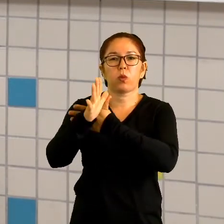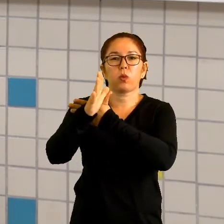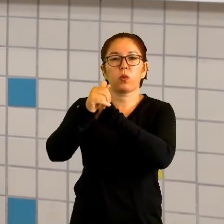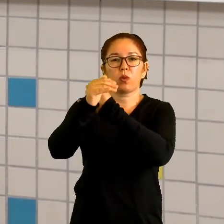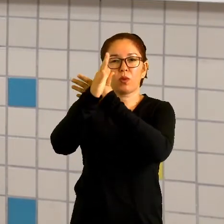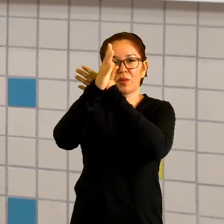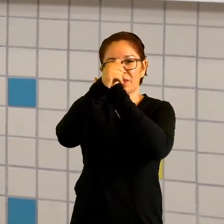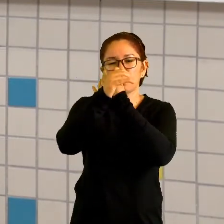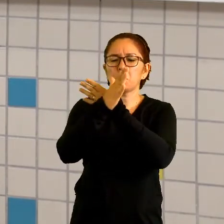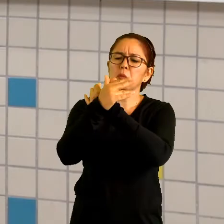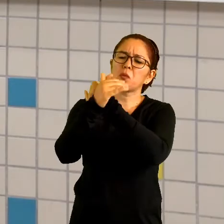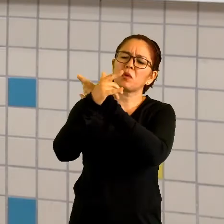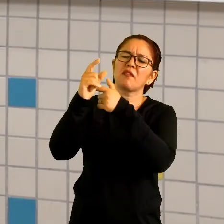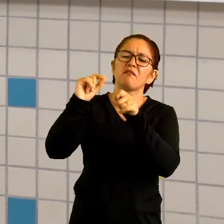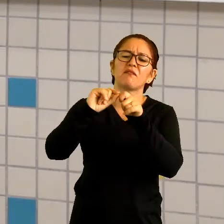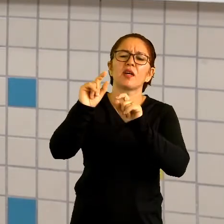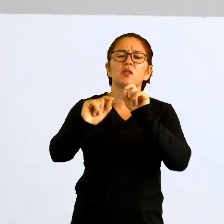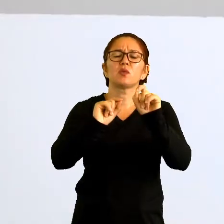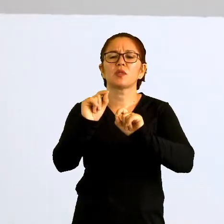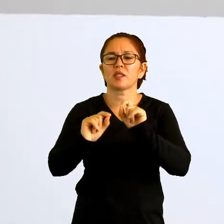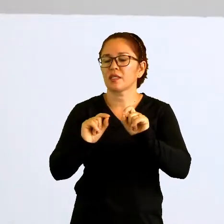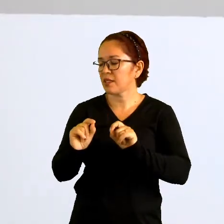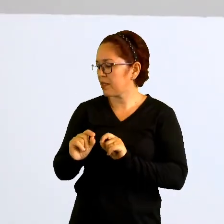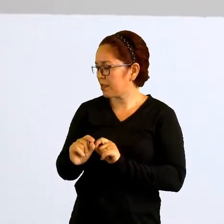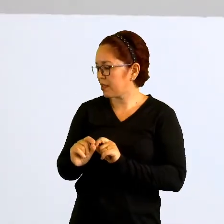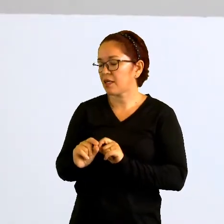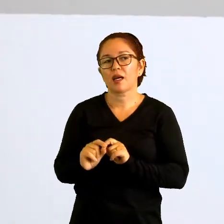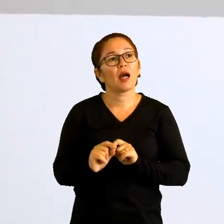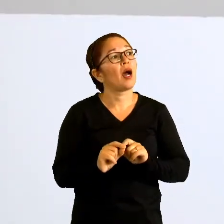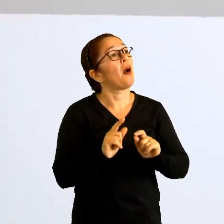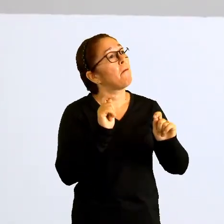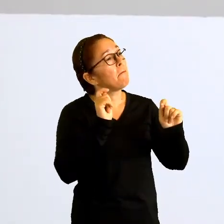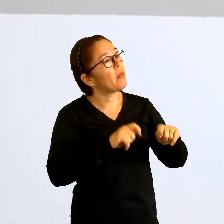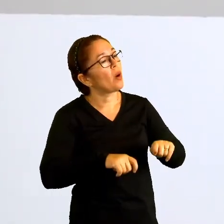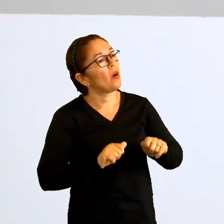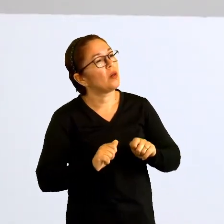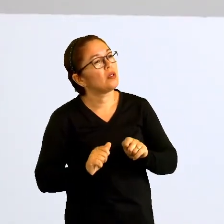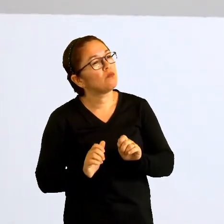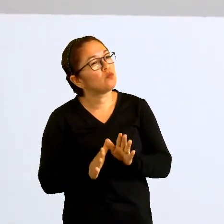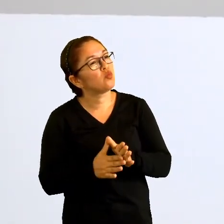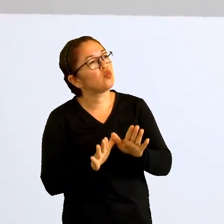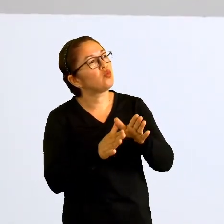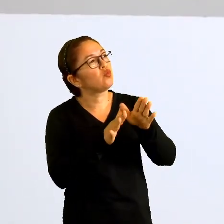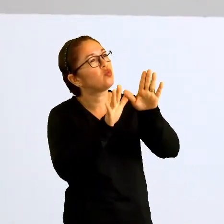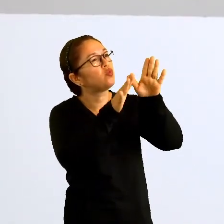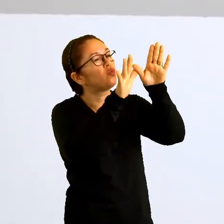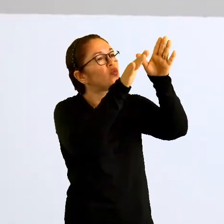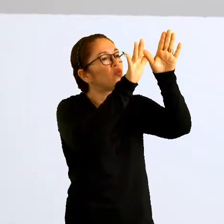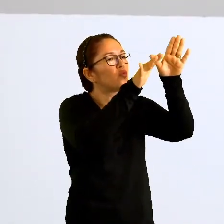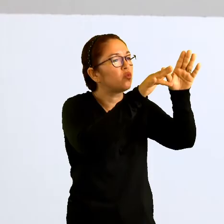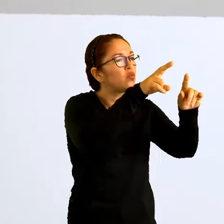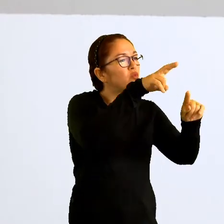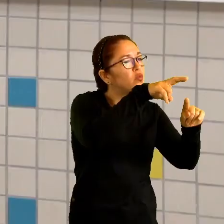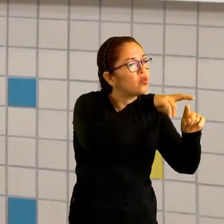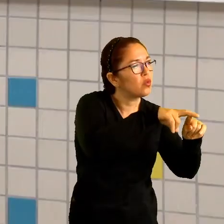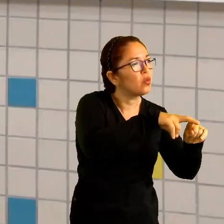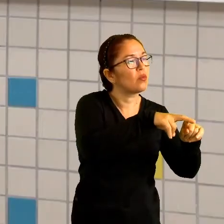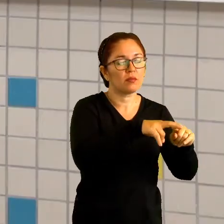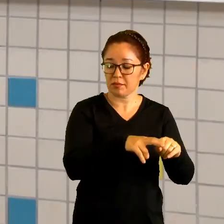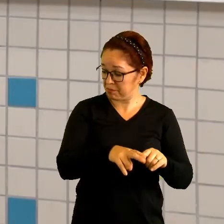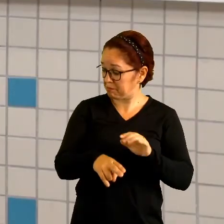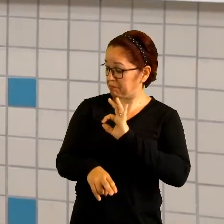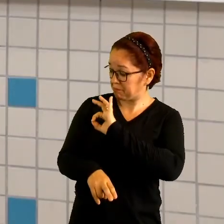uma borboleta faz, Fava? Elas podem voar, elas podem pousar. Muito